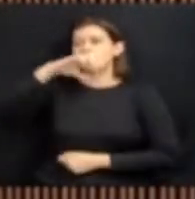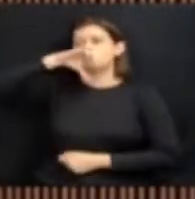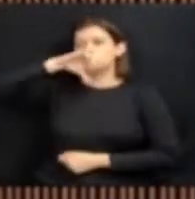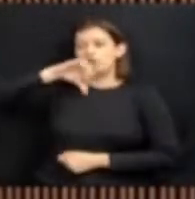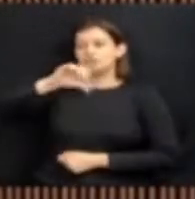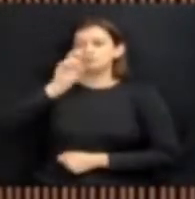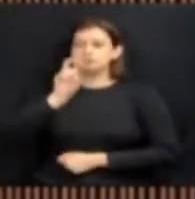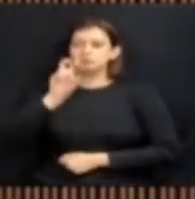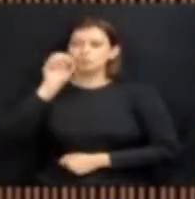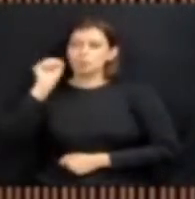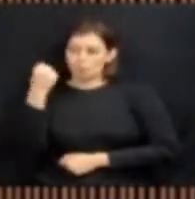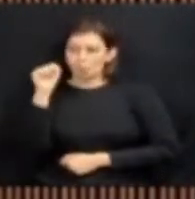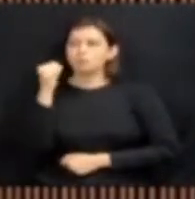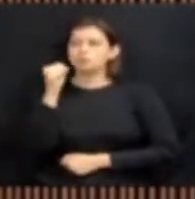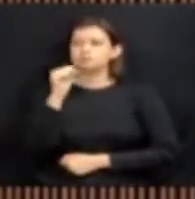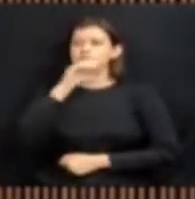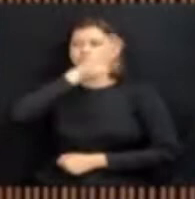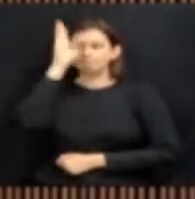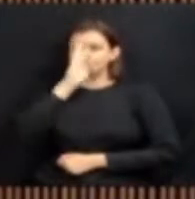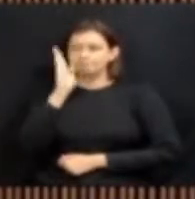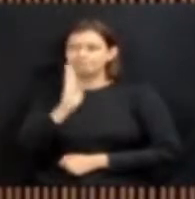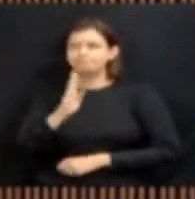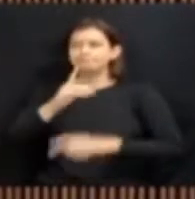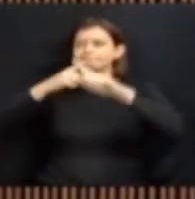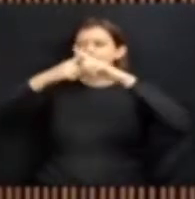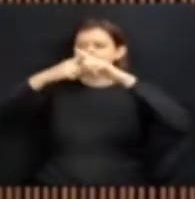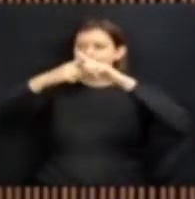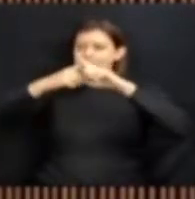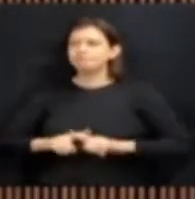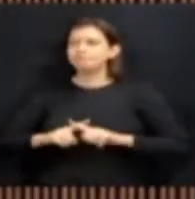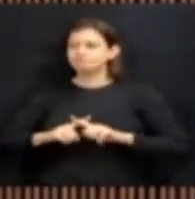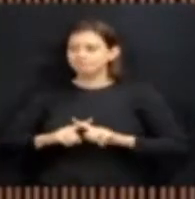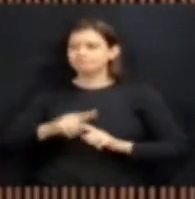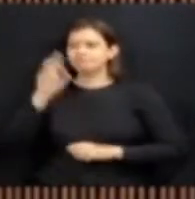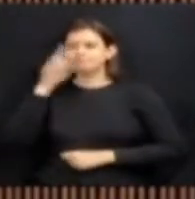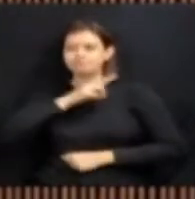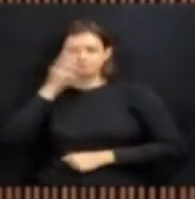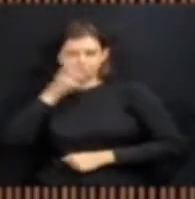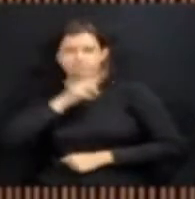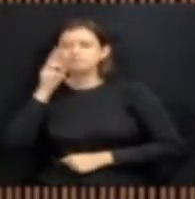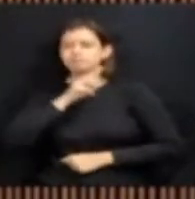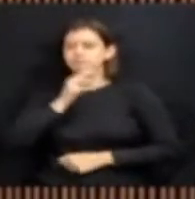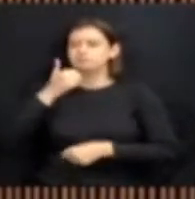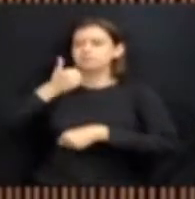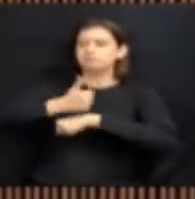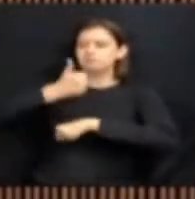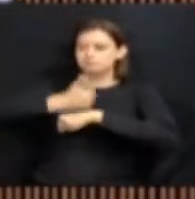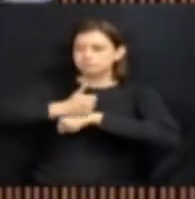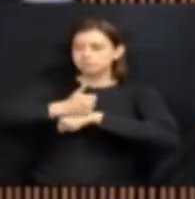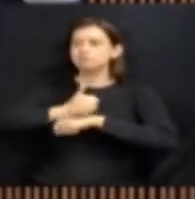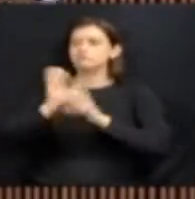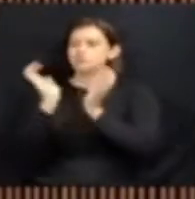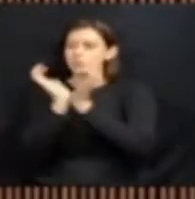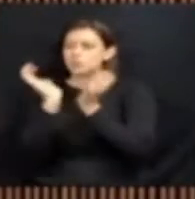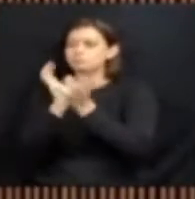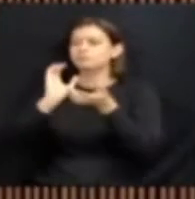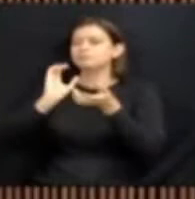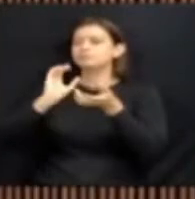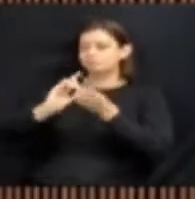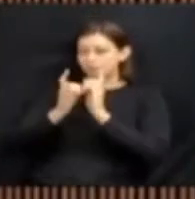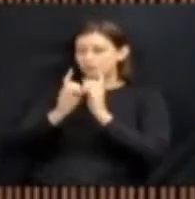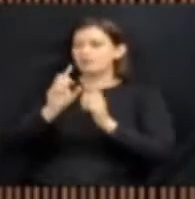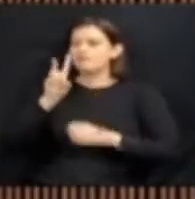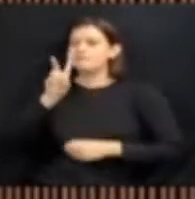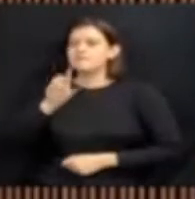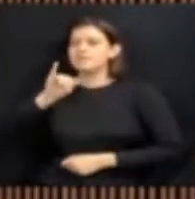Soviética o e nua na preleção técnica do Vicente Feola ele combinou uma estratégia de